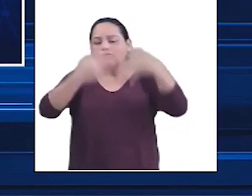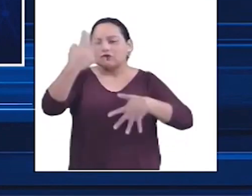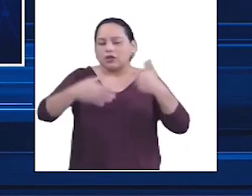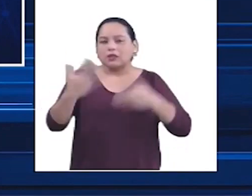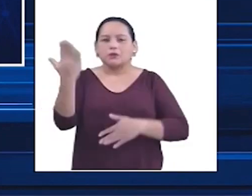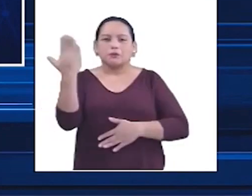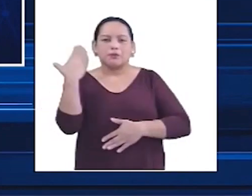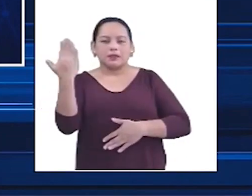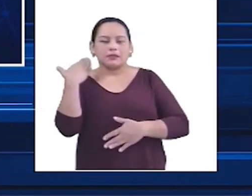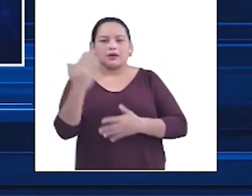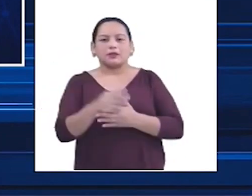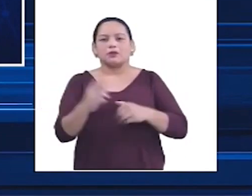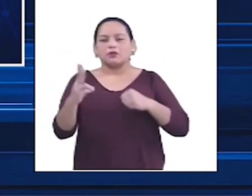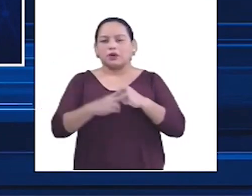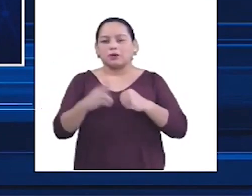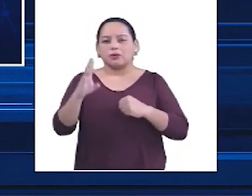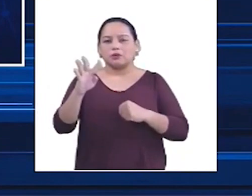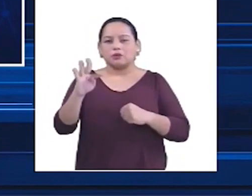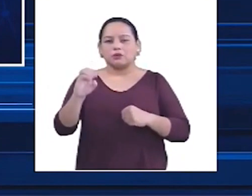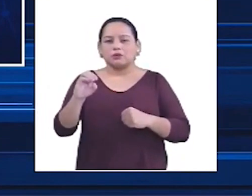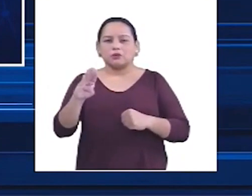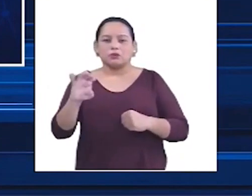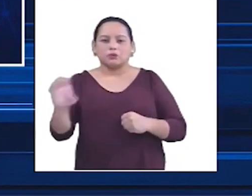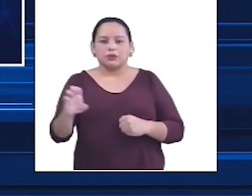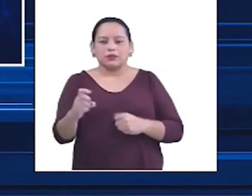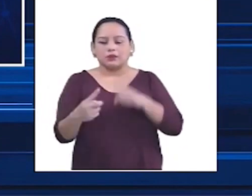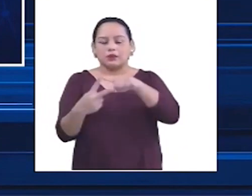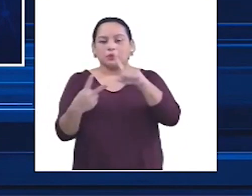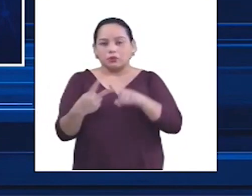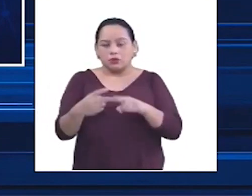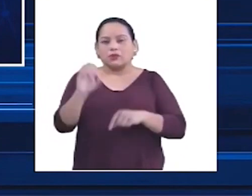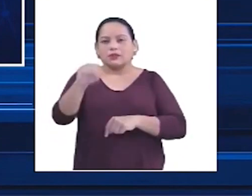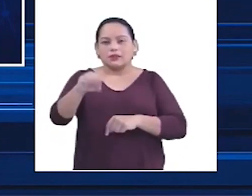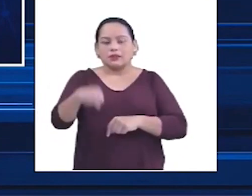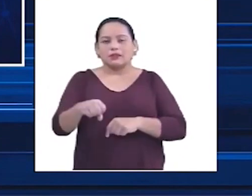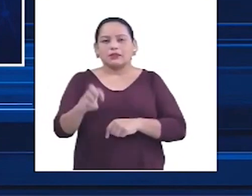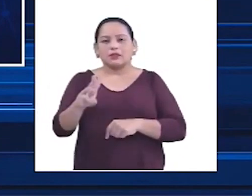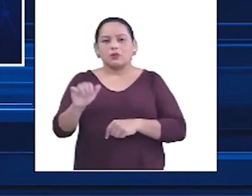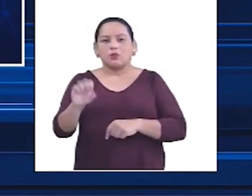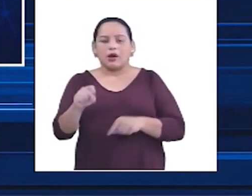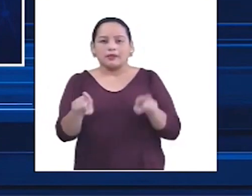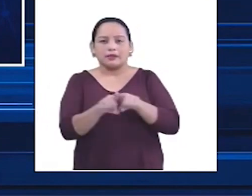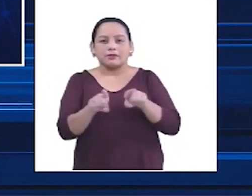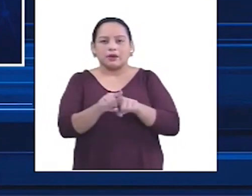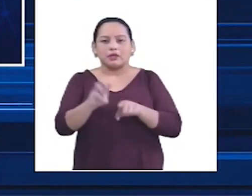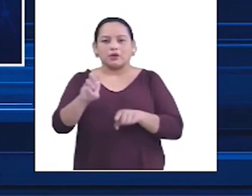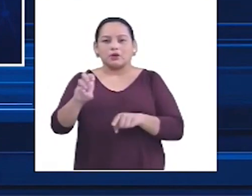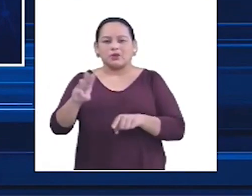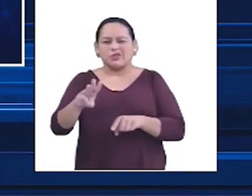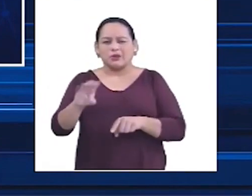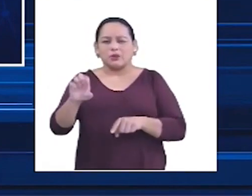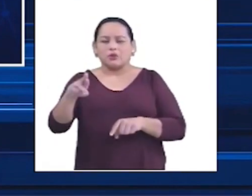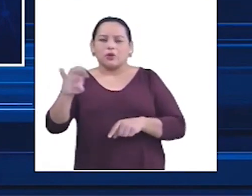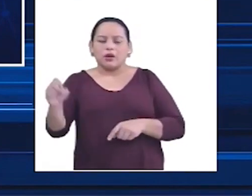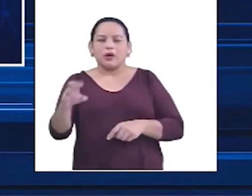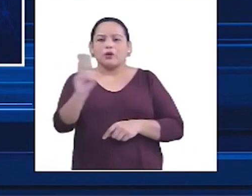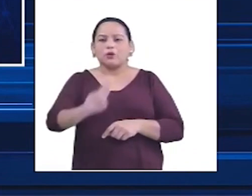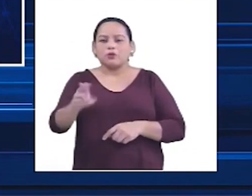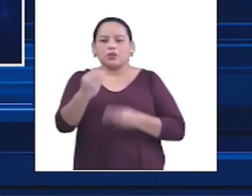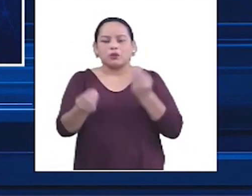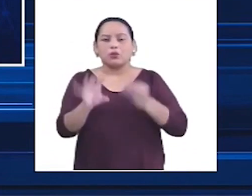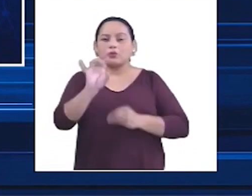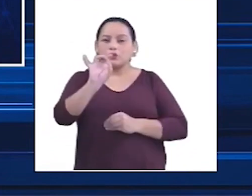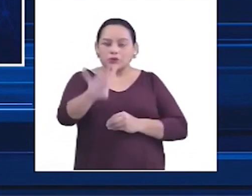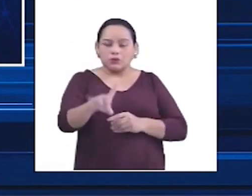né? Passado, verbo to be, ok? Duas formas, então, was and were, utilizado respectivamente para